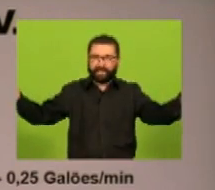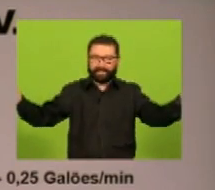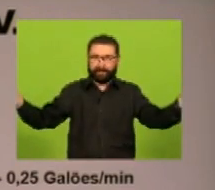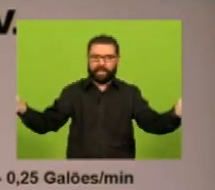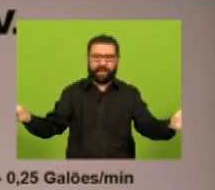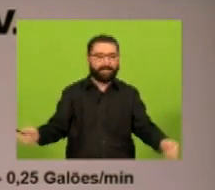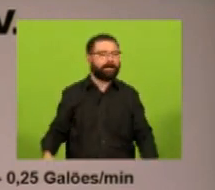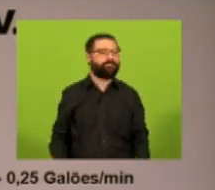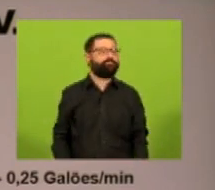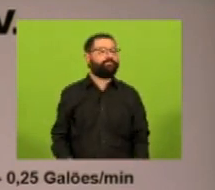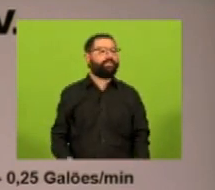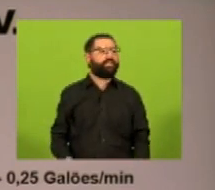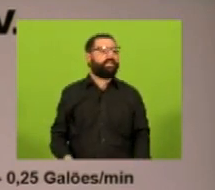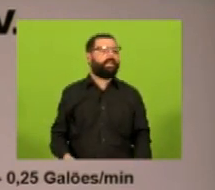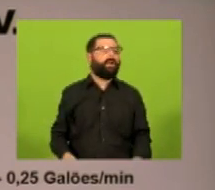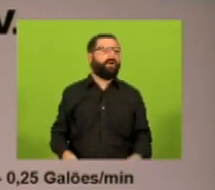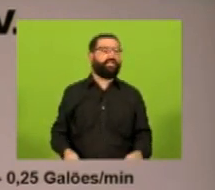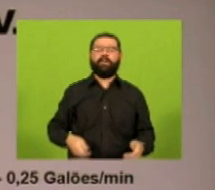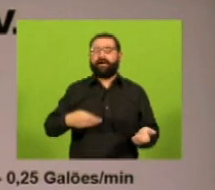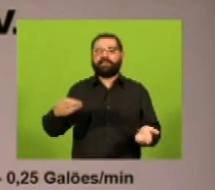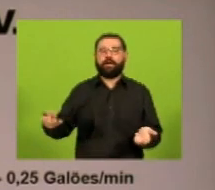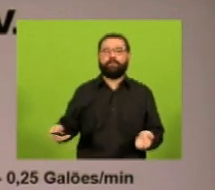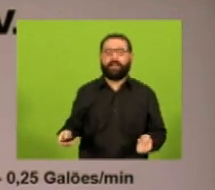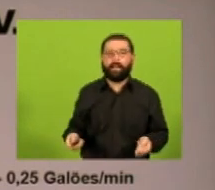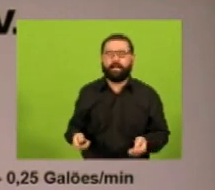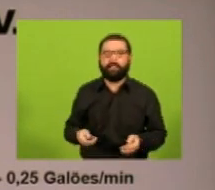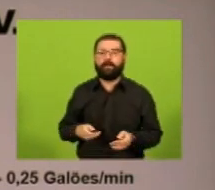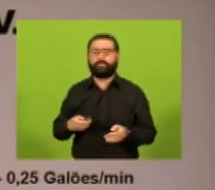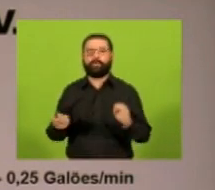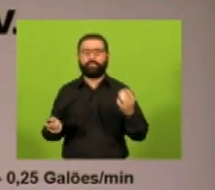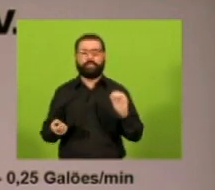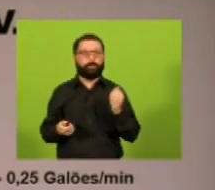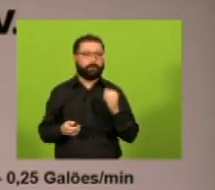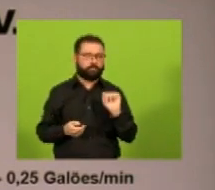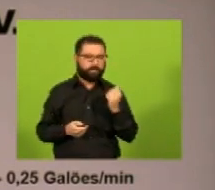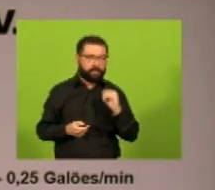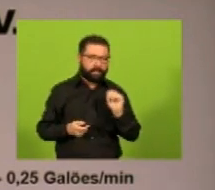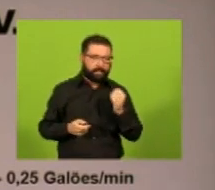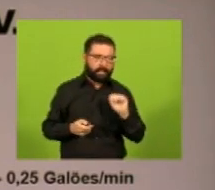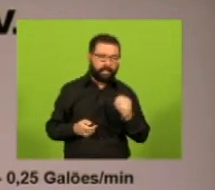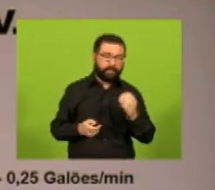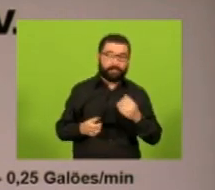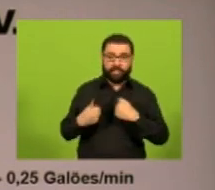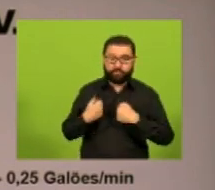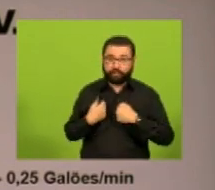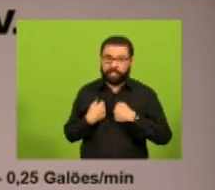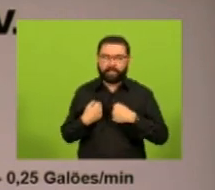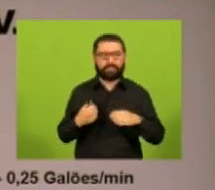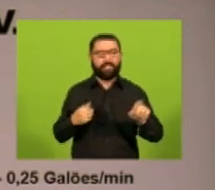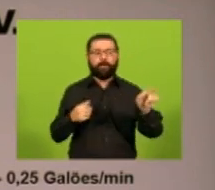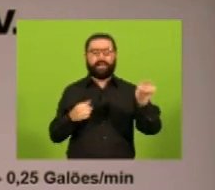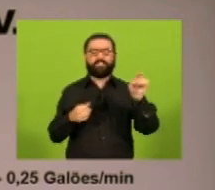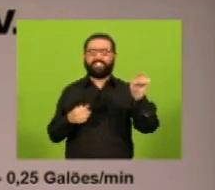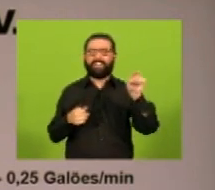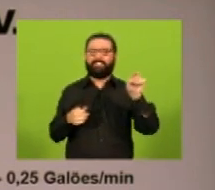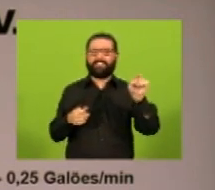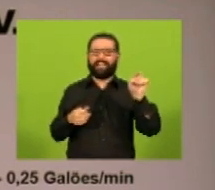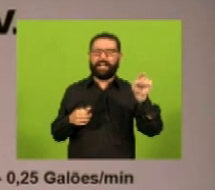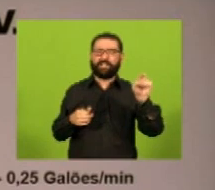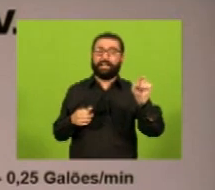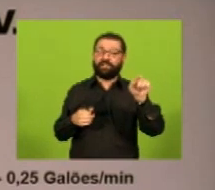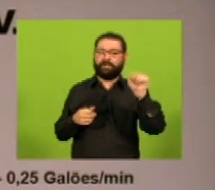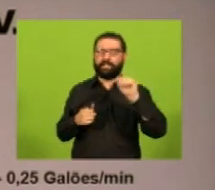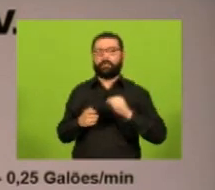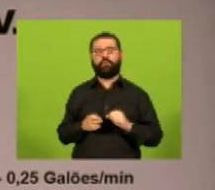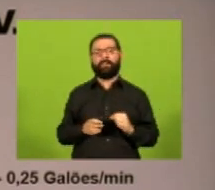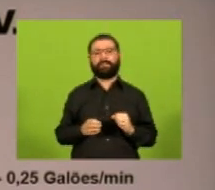ele consegue trabalhar, né? E a vazão dele em litros por minuto, que a gente utiliza, mas só que na